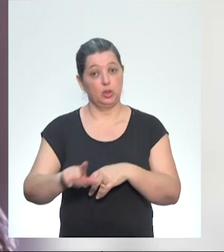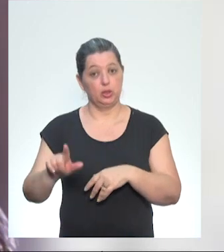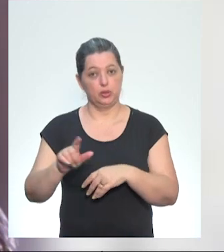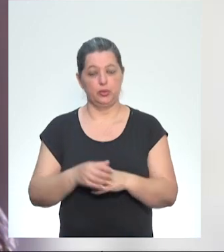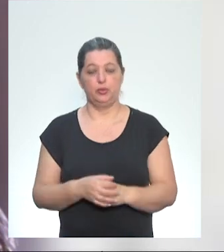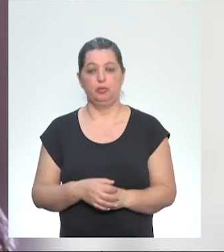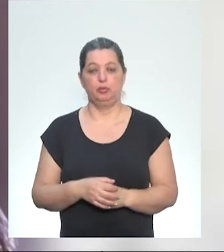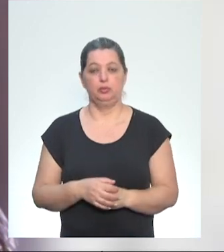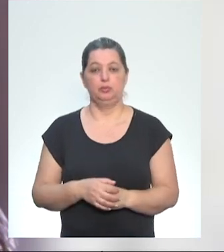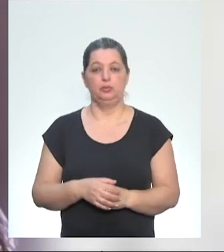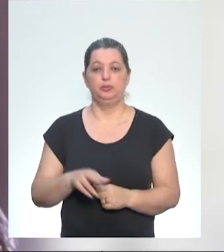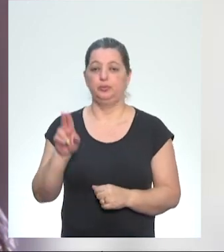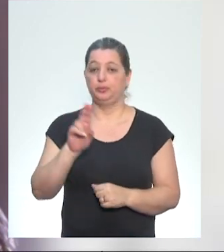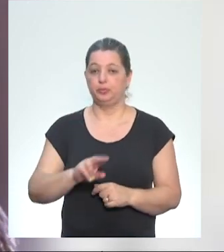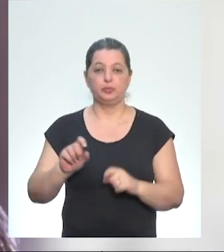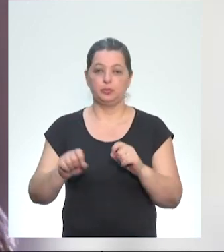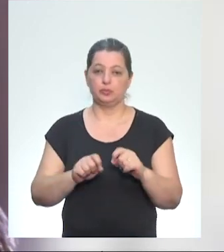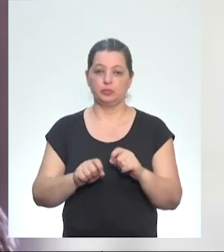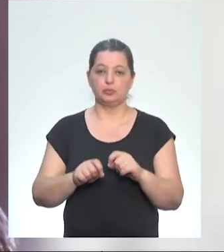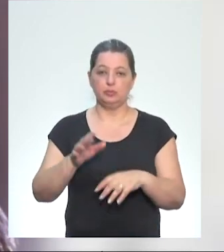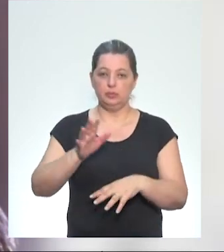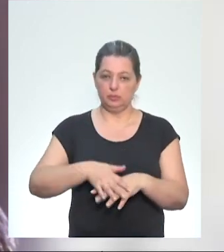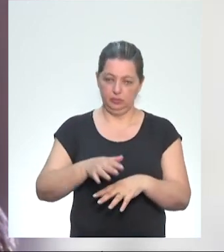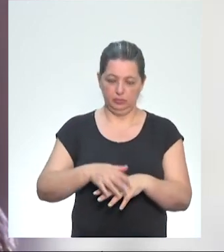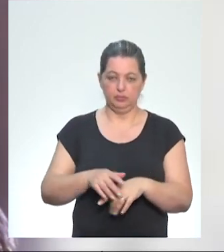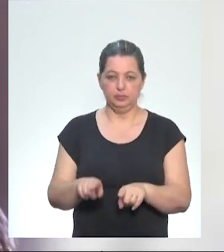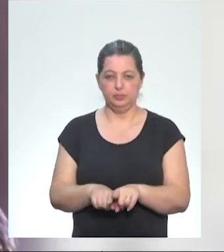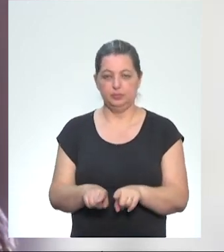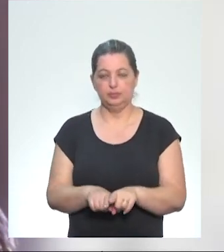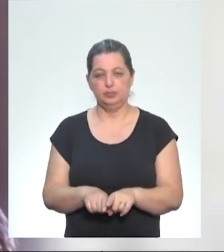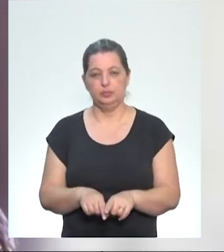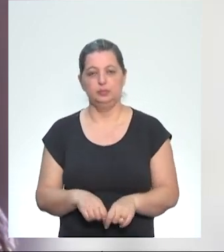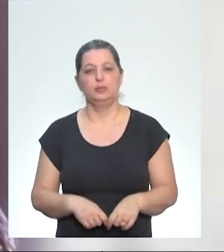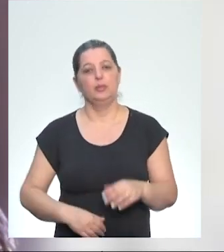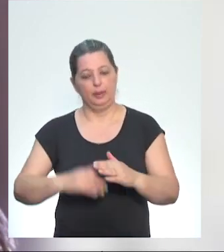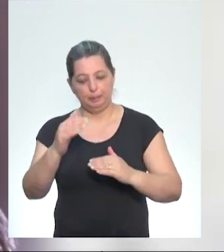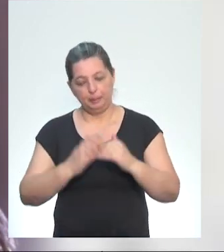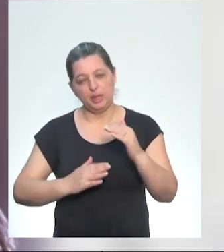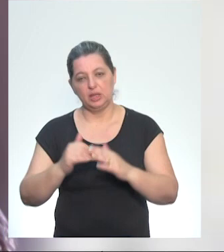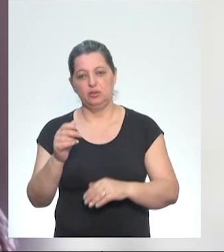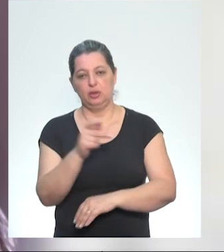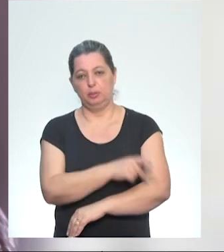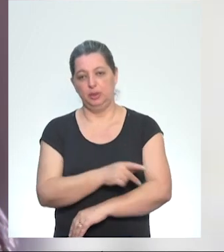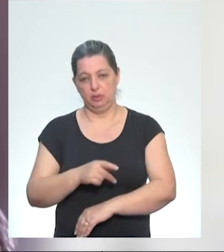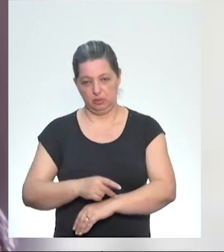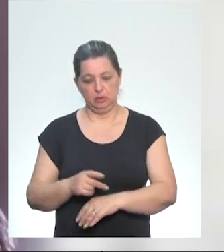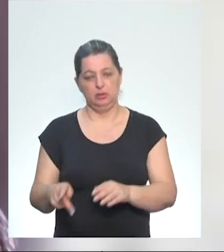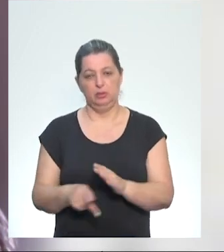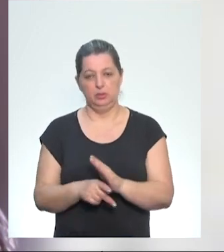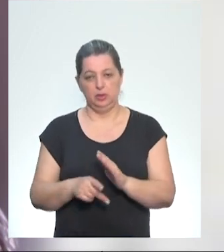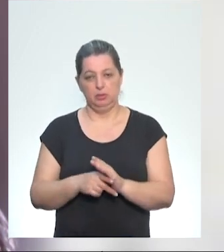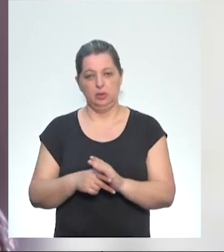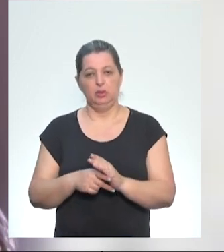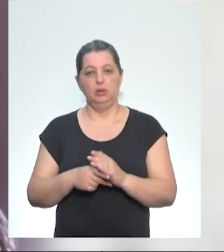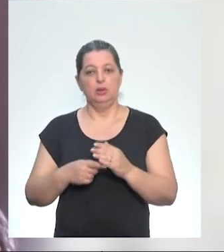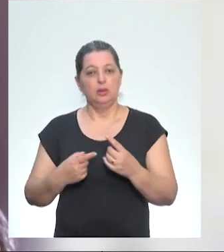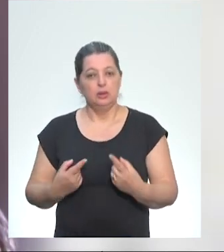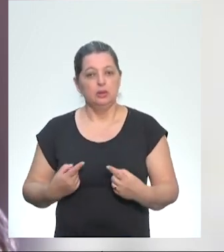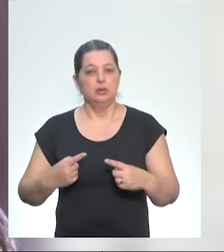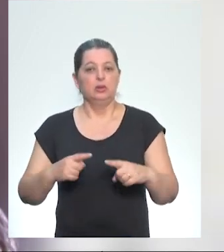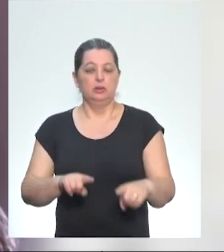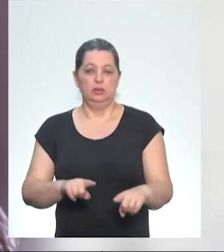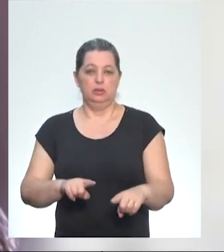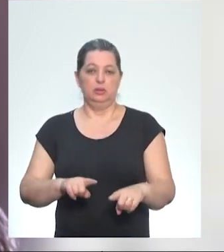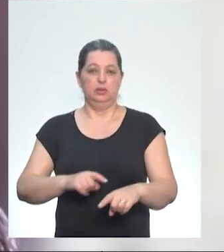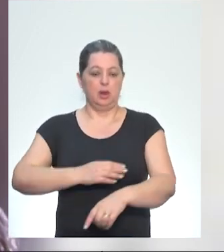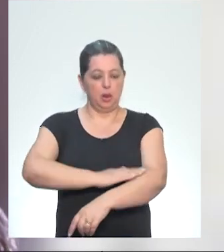da étnico-matemática. Descolonizar aí as práticas pedagógicas é um ato político de enfrentamento e combate ao